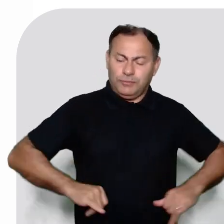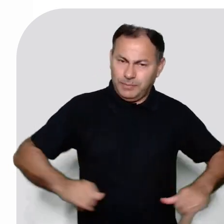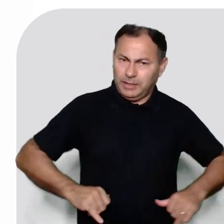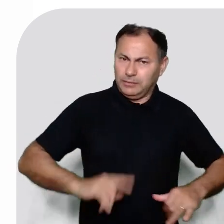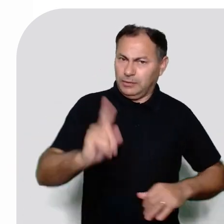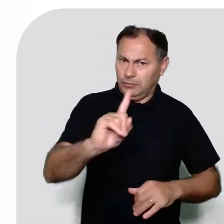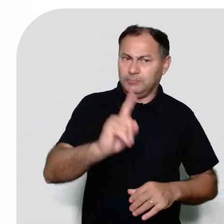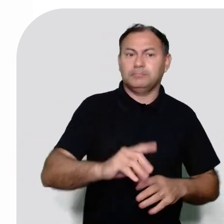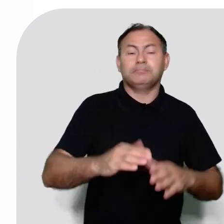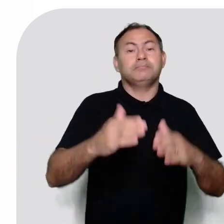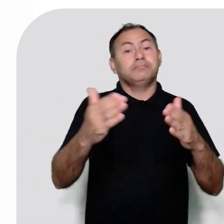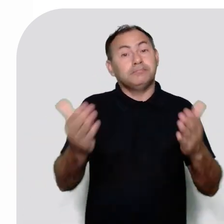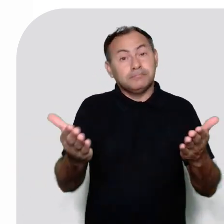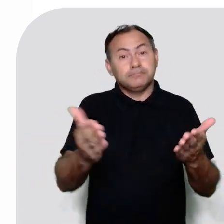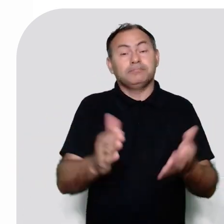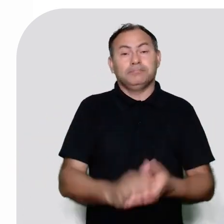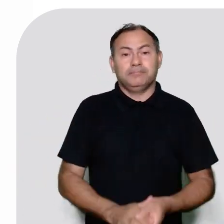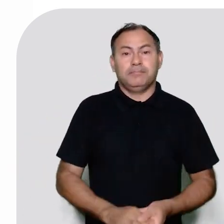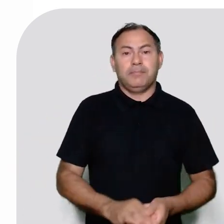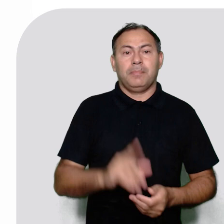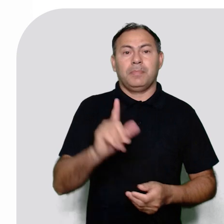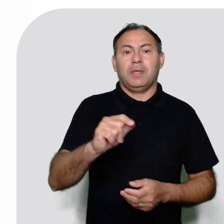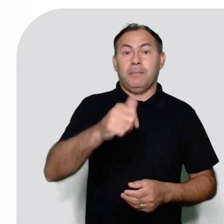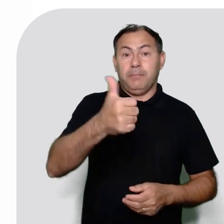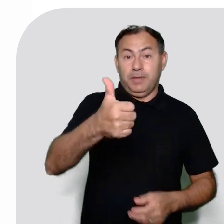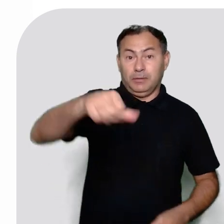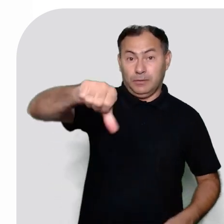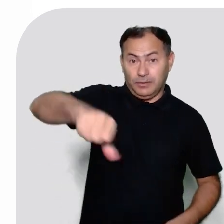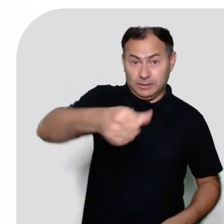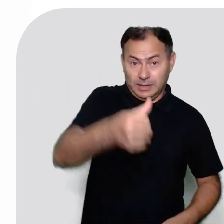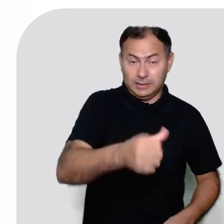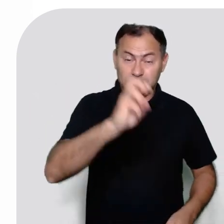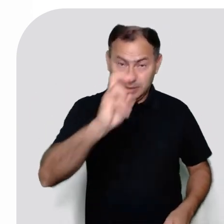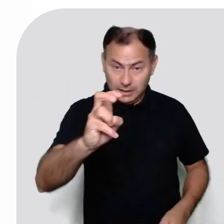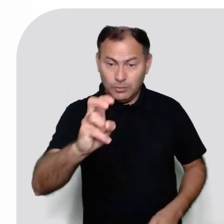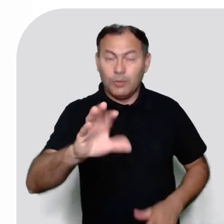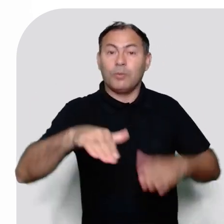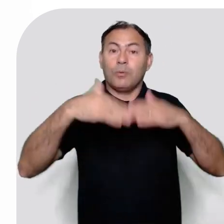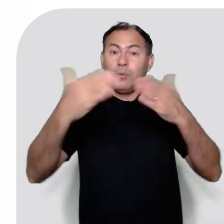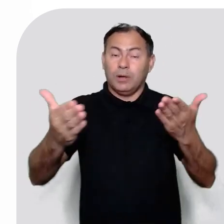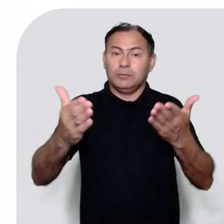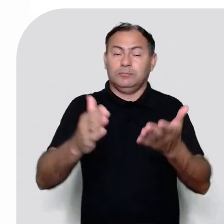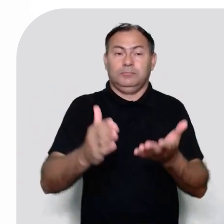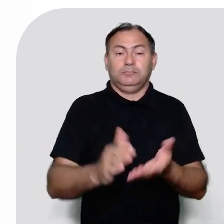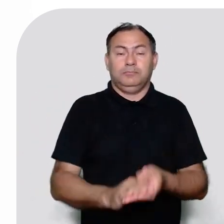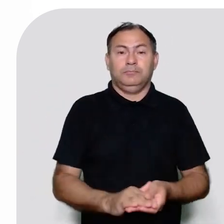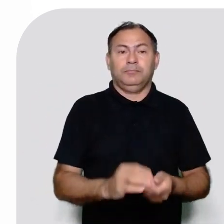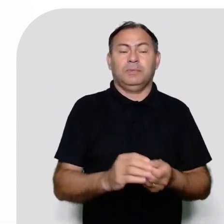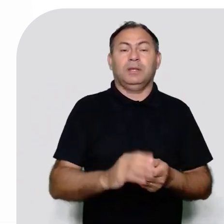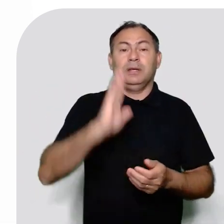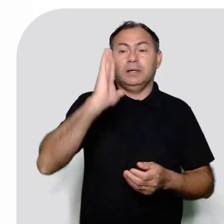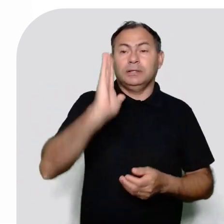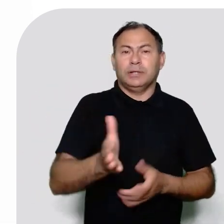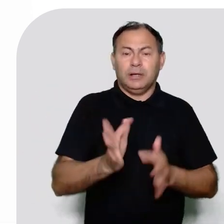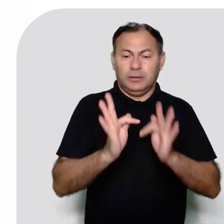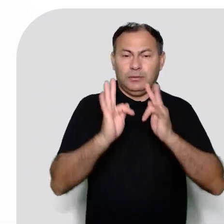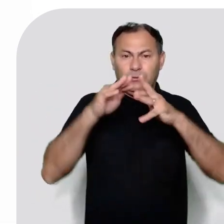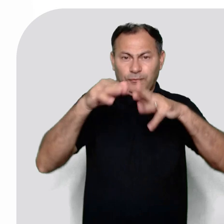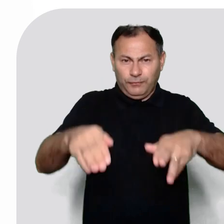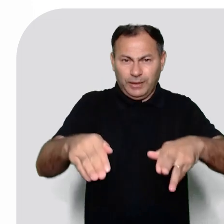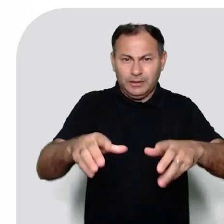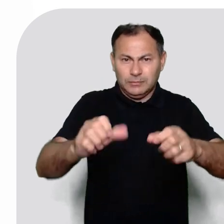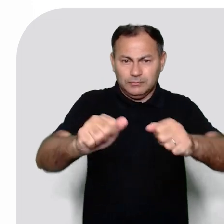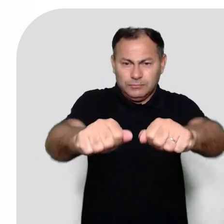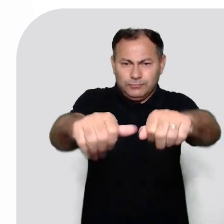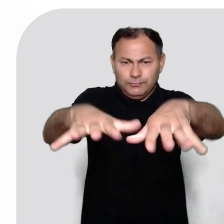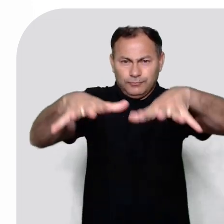dores. E de repente, em 1965, quando já no finalzinho do